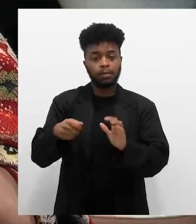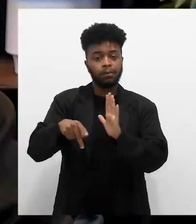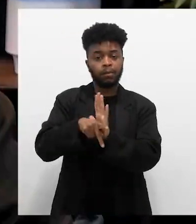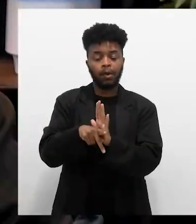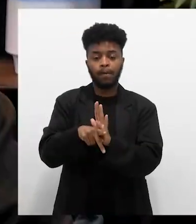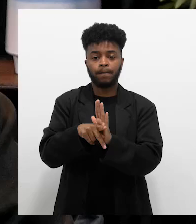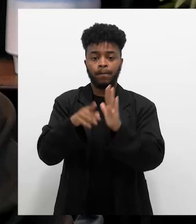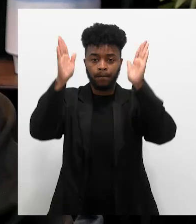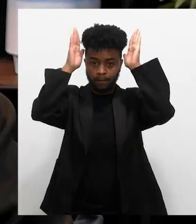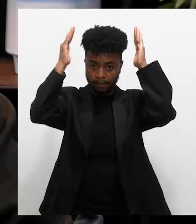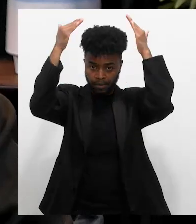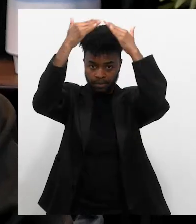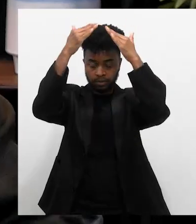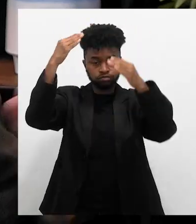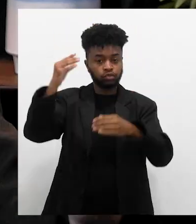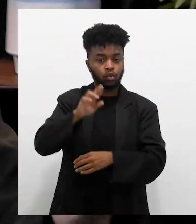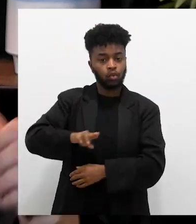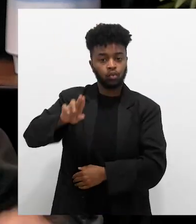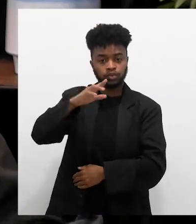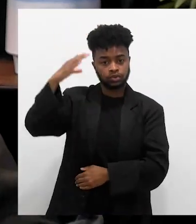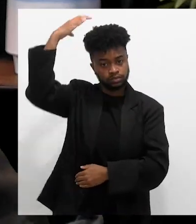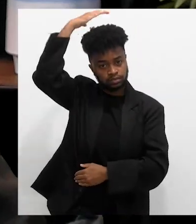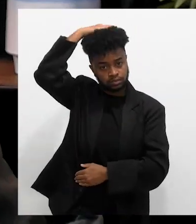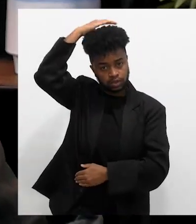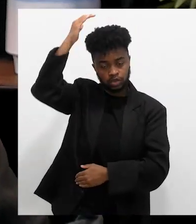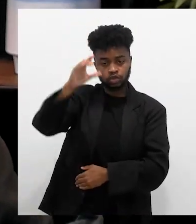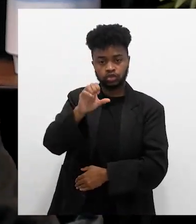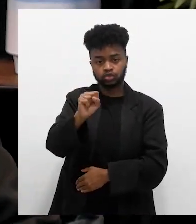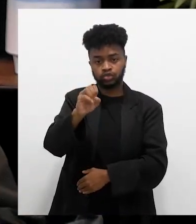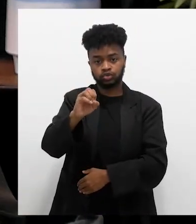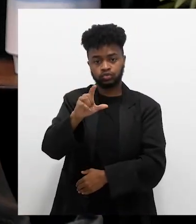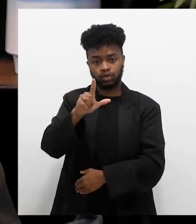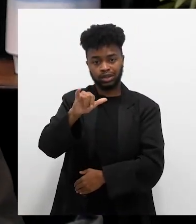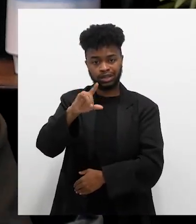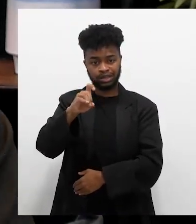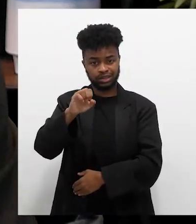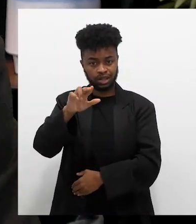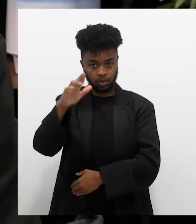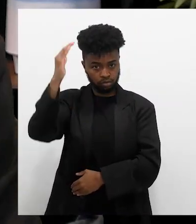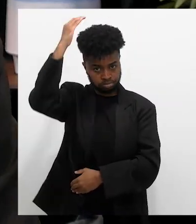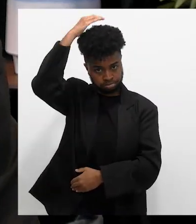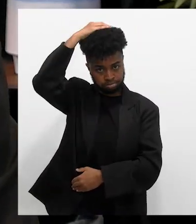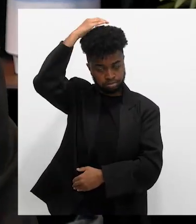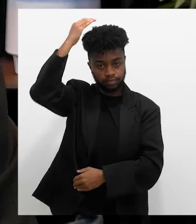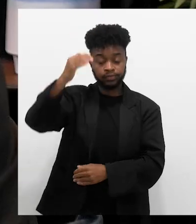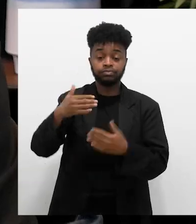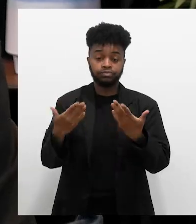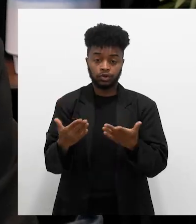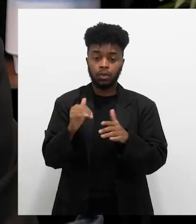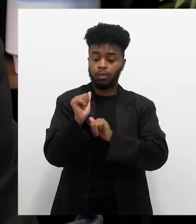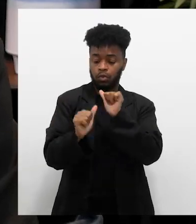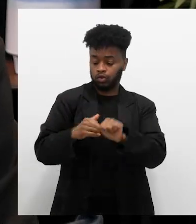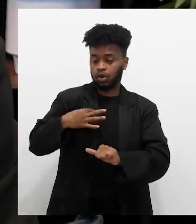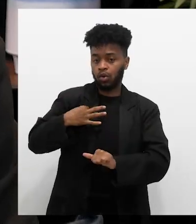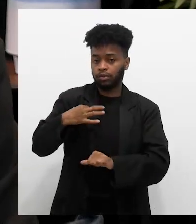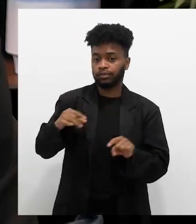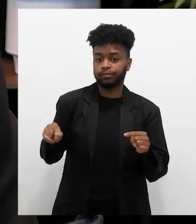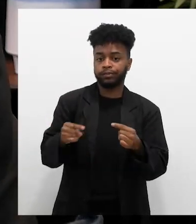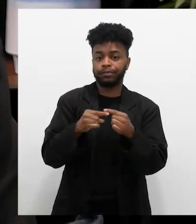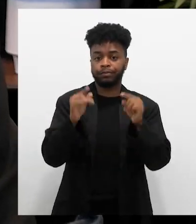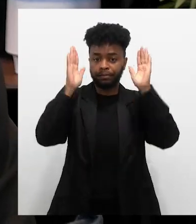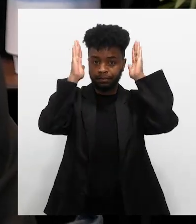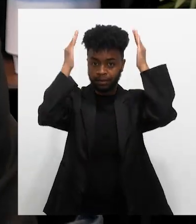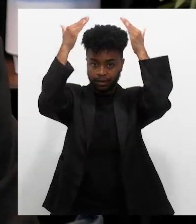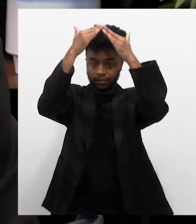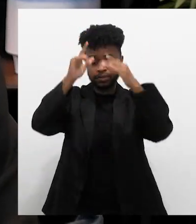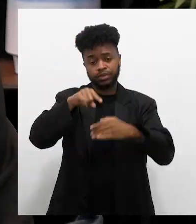chapeuzinho, aquele parecido com o aquipá dos judeus, né? Branco. Então ele se veste como Papa ali. Né? E é um momento